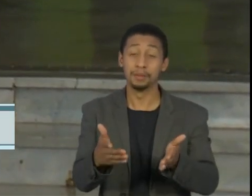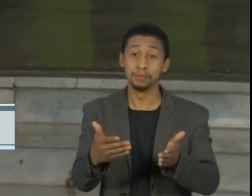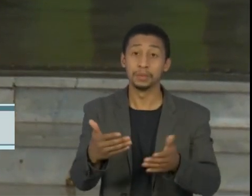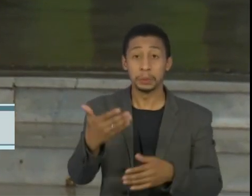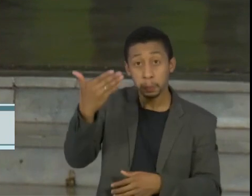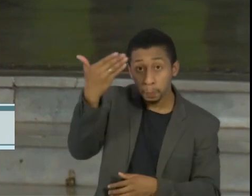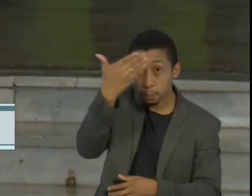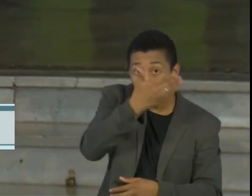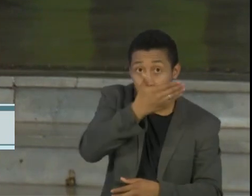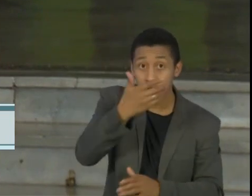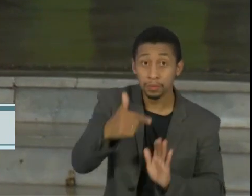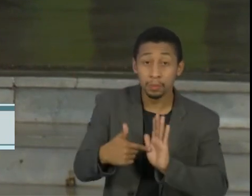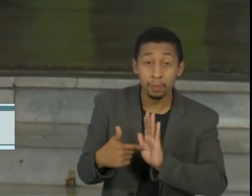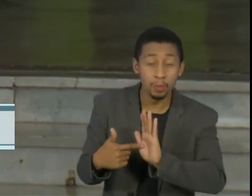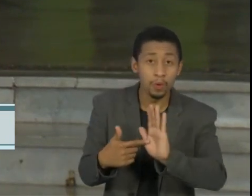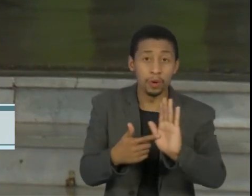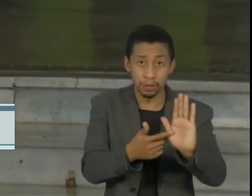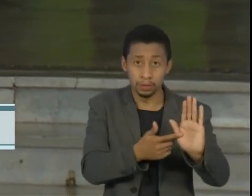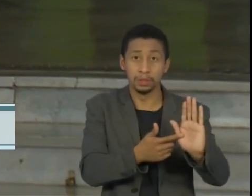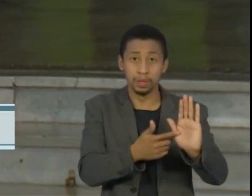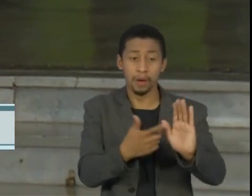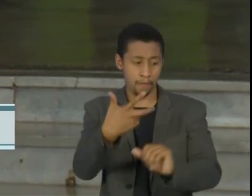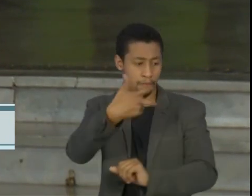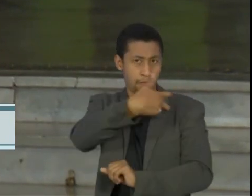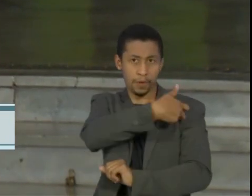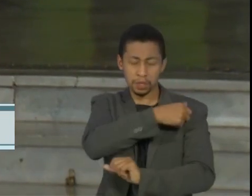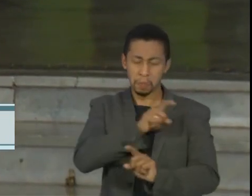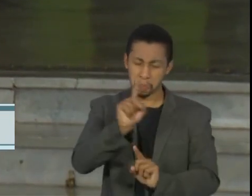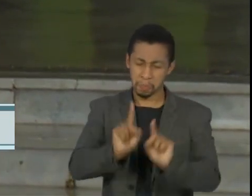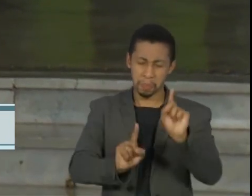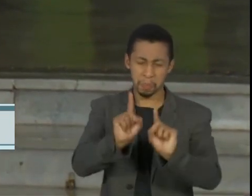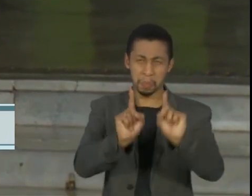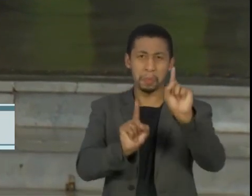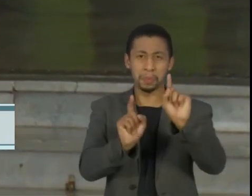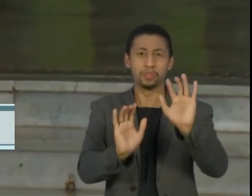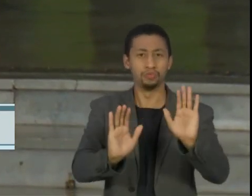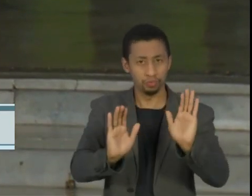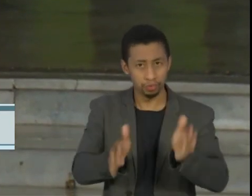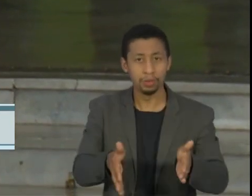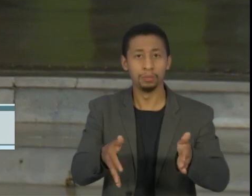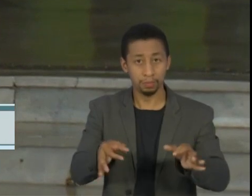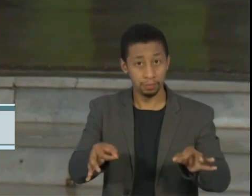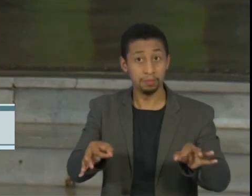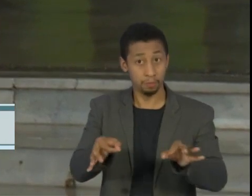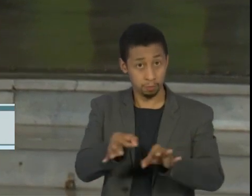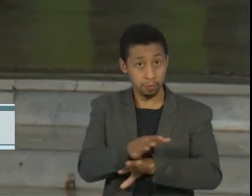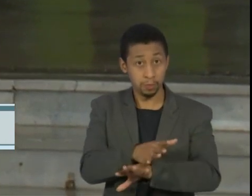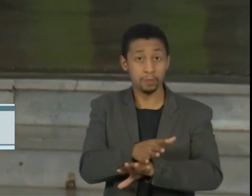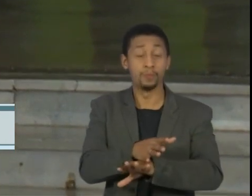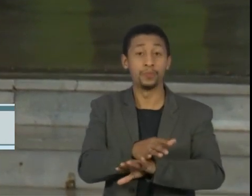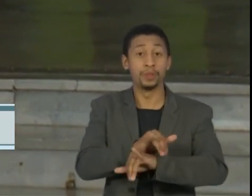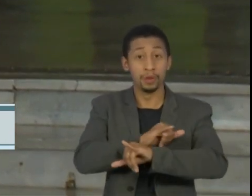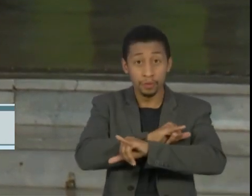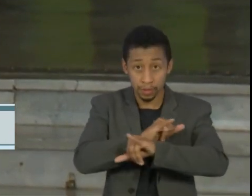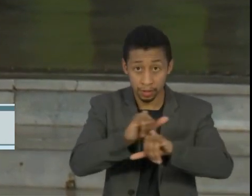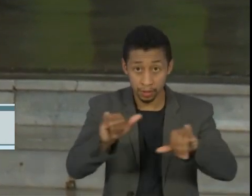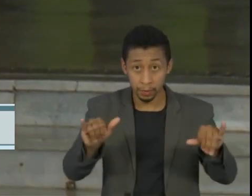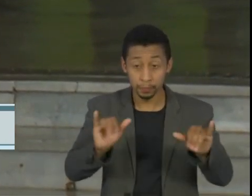que suportam esta afirmação. Como foi mencionado, o